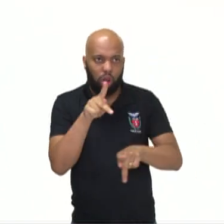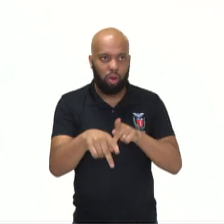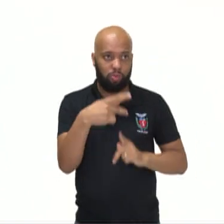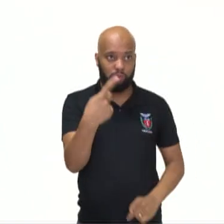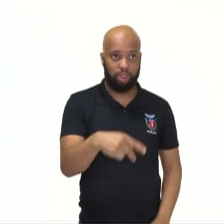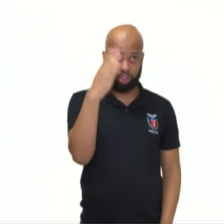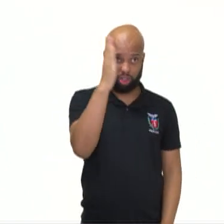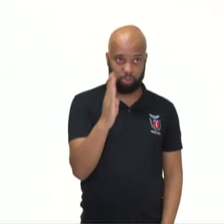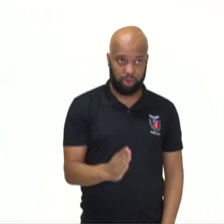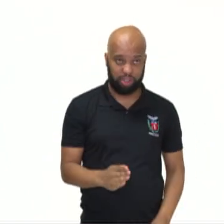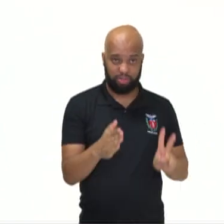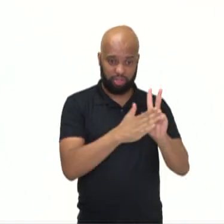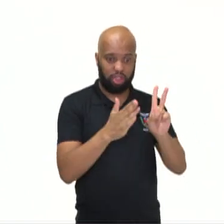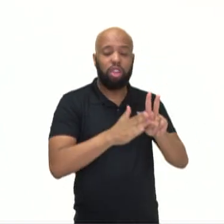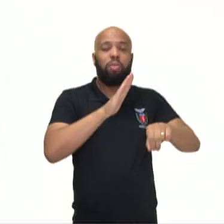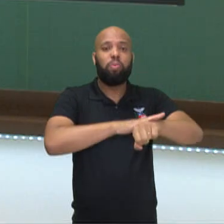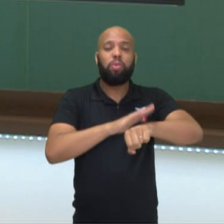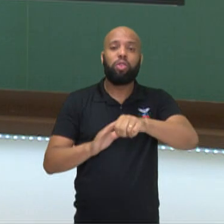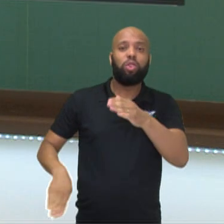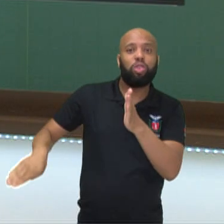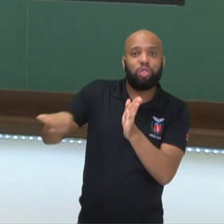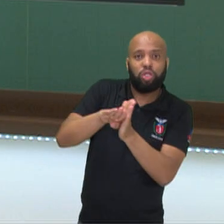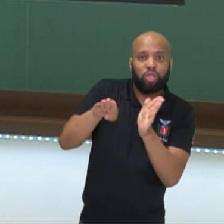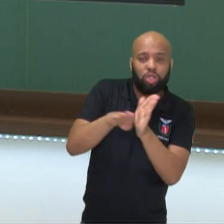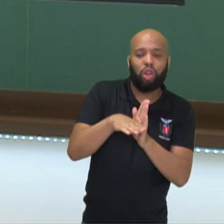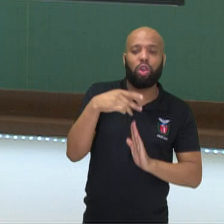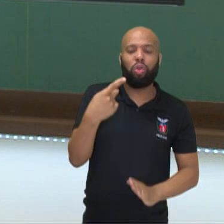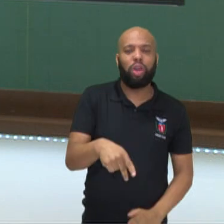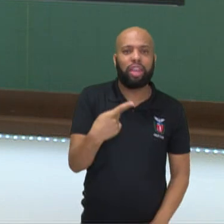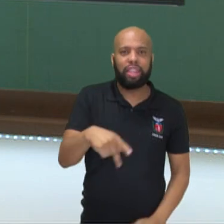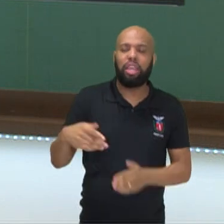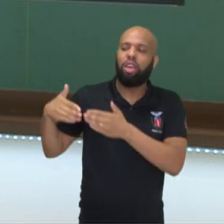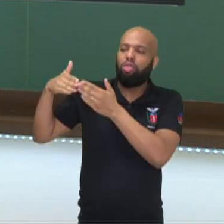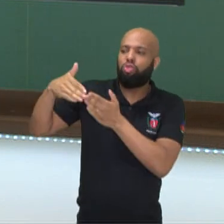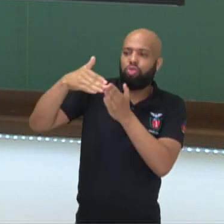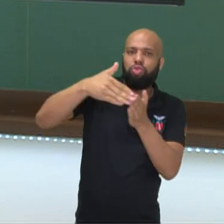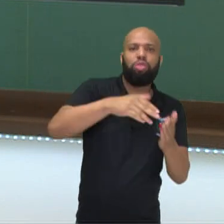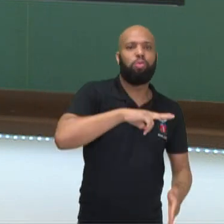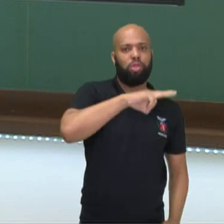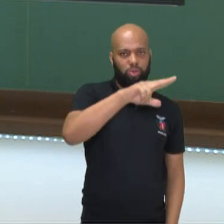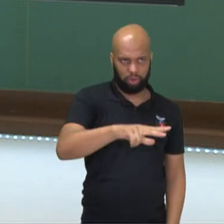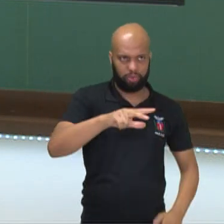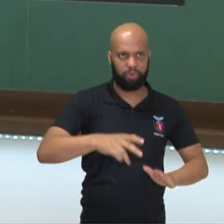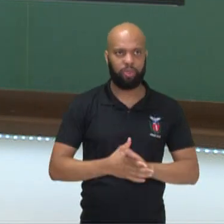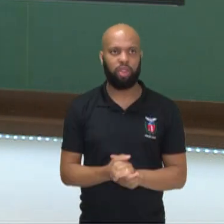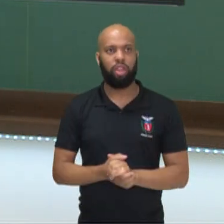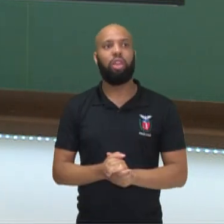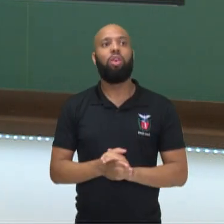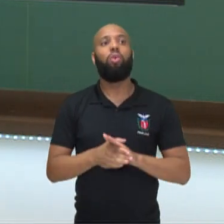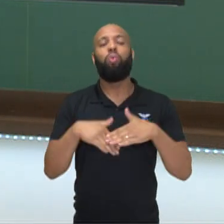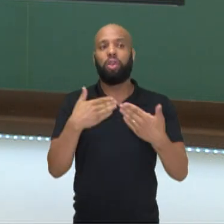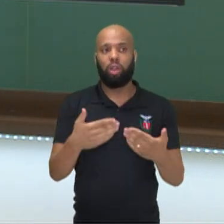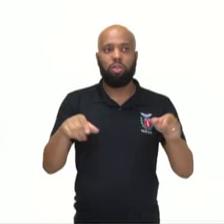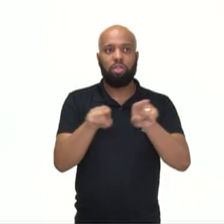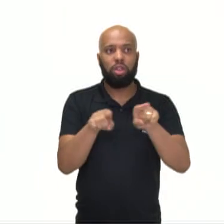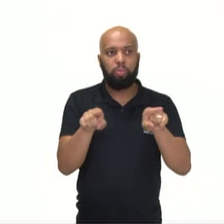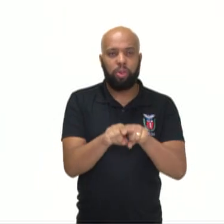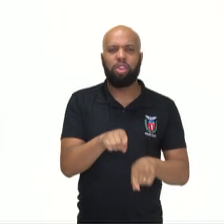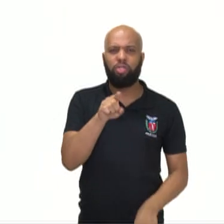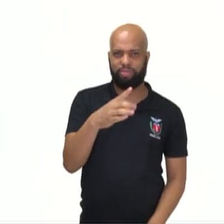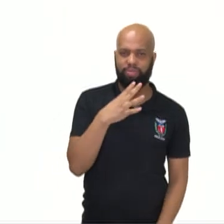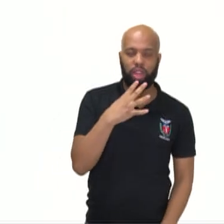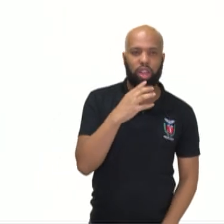da chegada dos portugueses? Os dois principais troncos linguísticos indígenas. Ainda, os